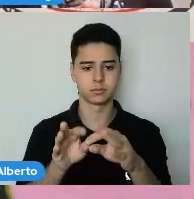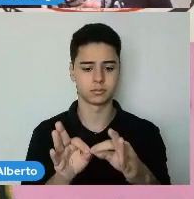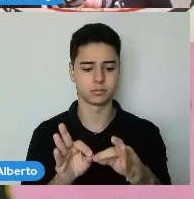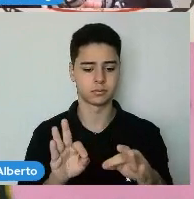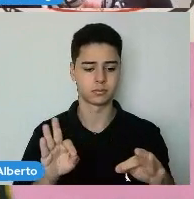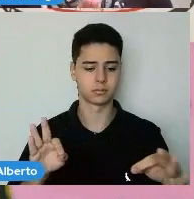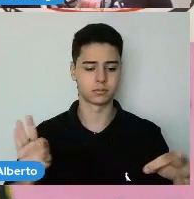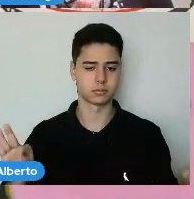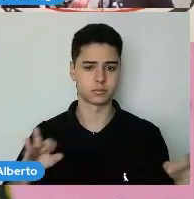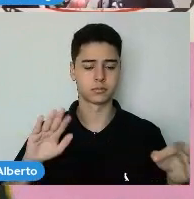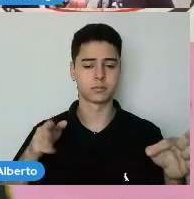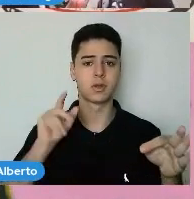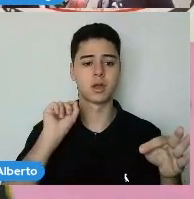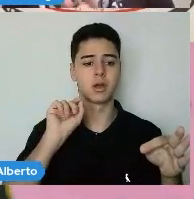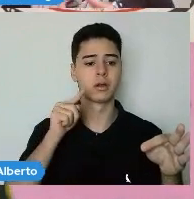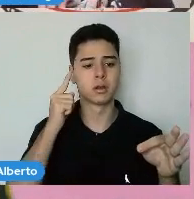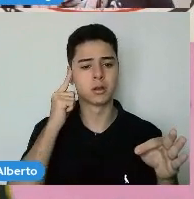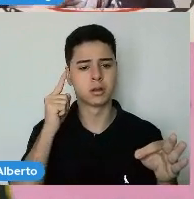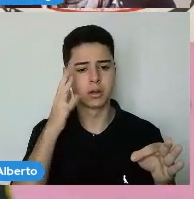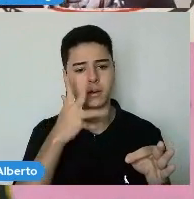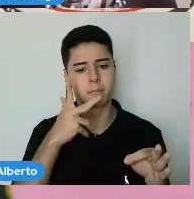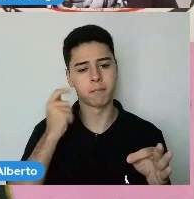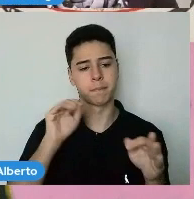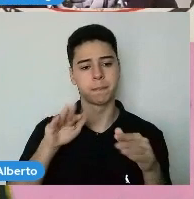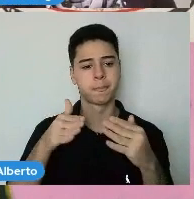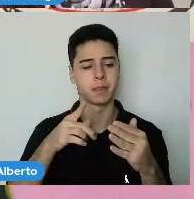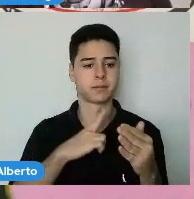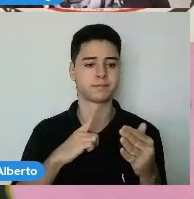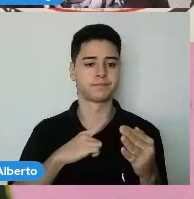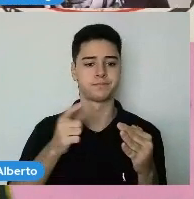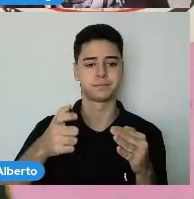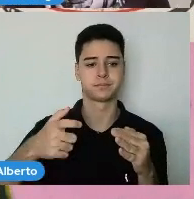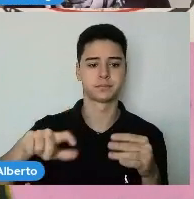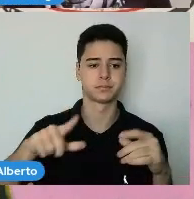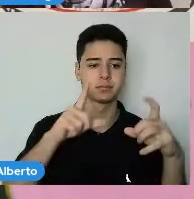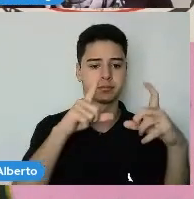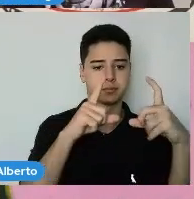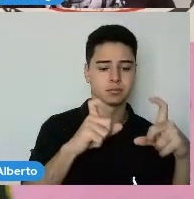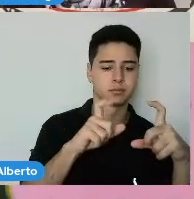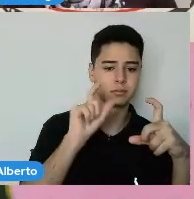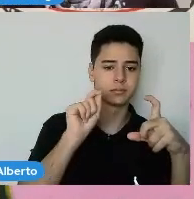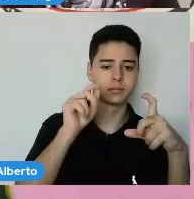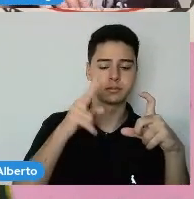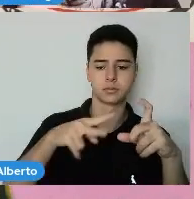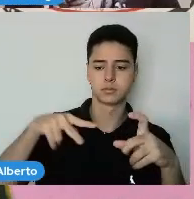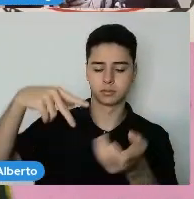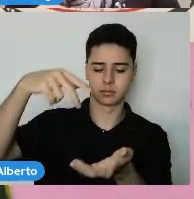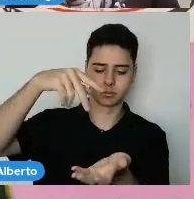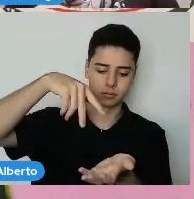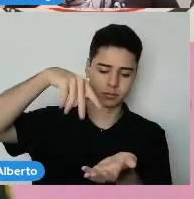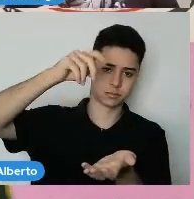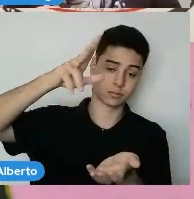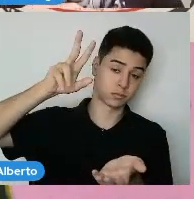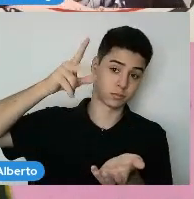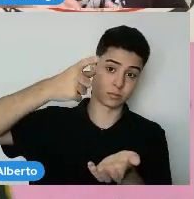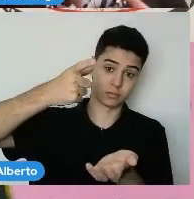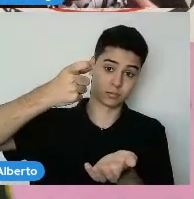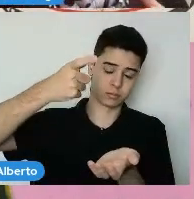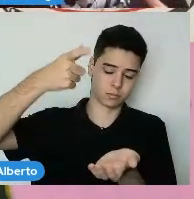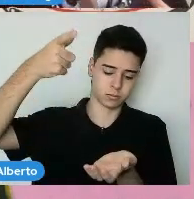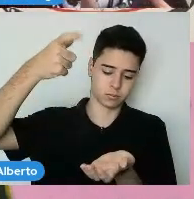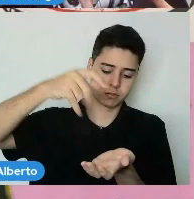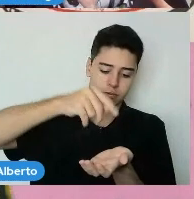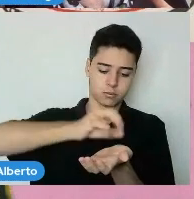Essa imagem ela estava com uma resolução melhor, mas tem uma outra imagem que é uma vista de cima dessa obra,